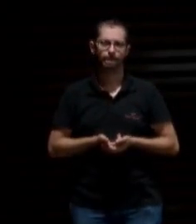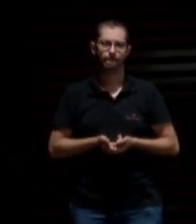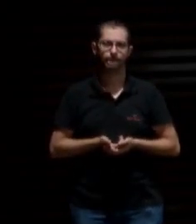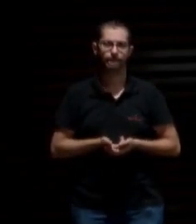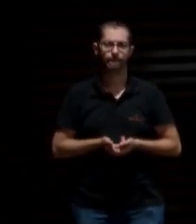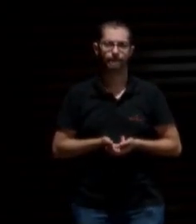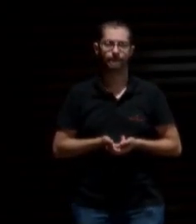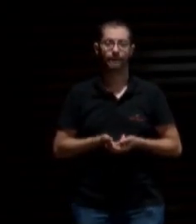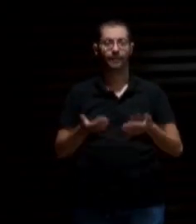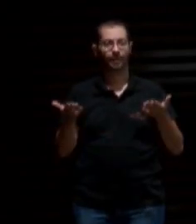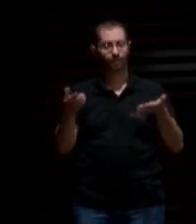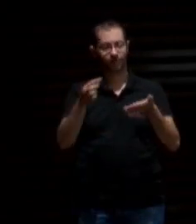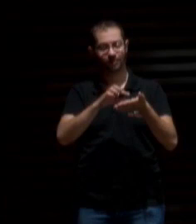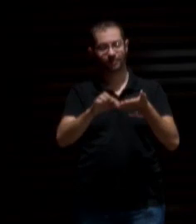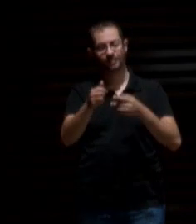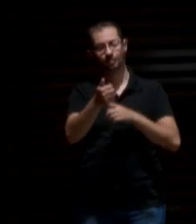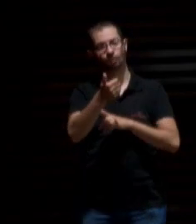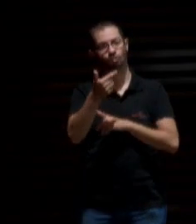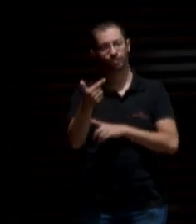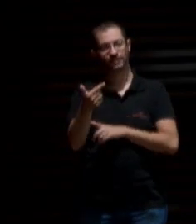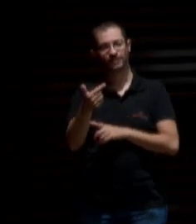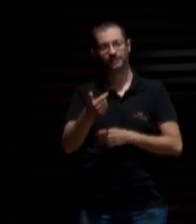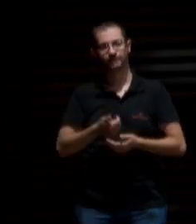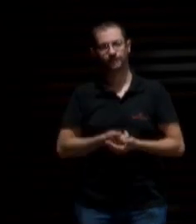E aí eu vou pular para o 12 para a gente ganhar tempo.